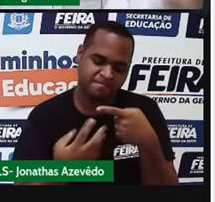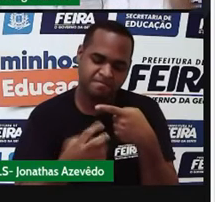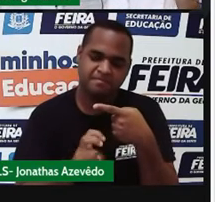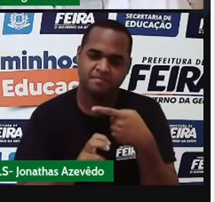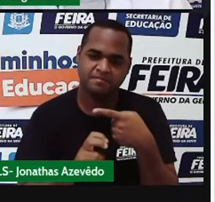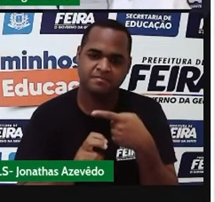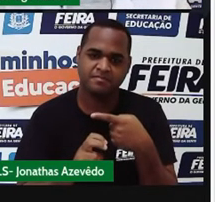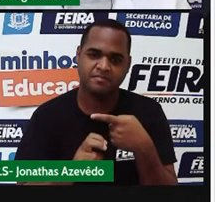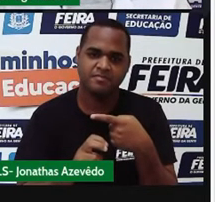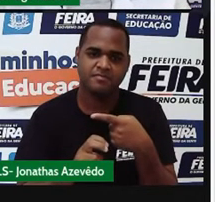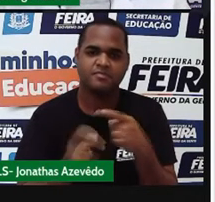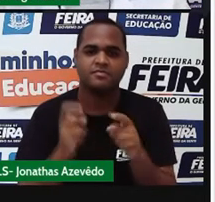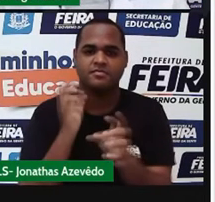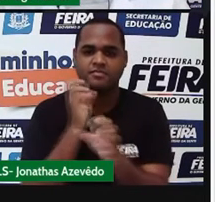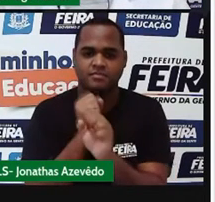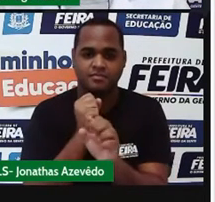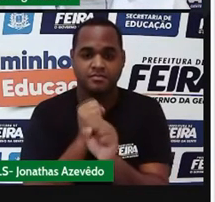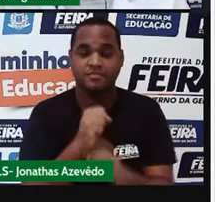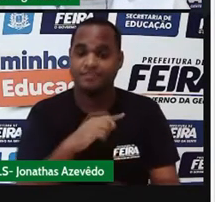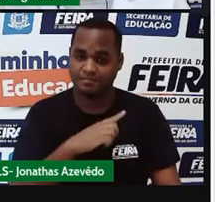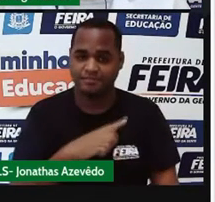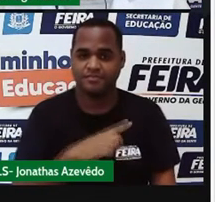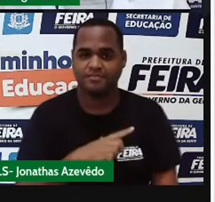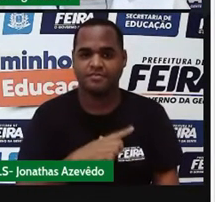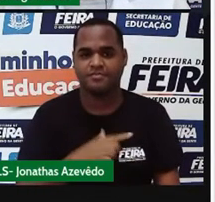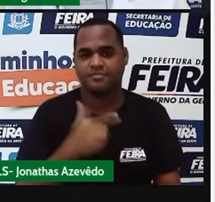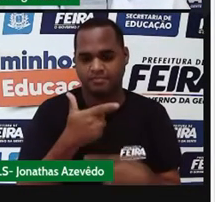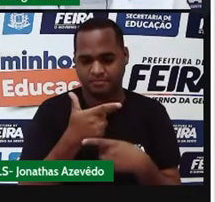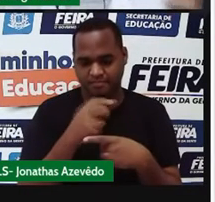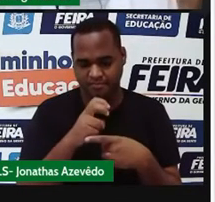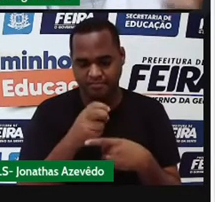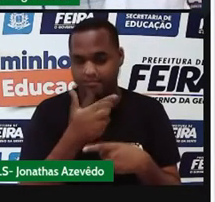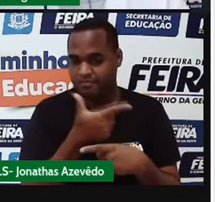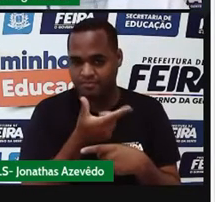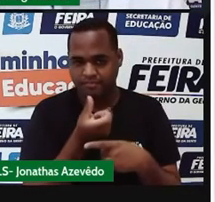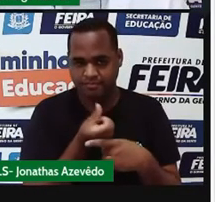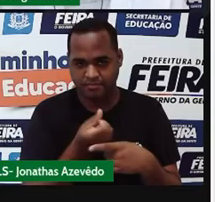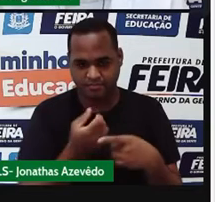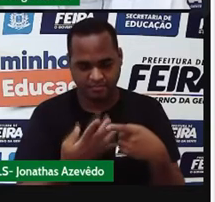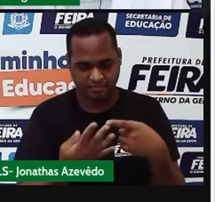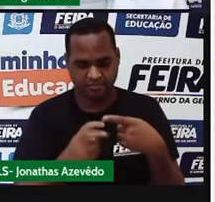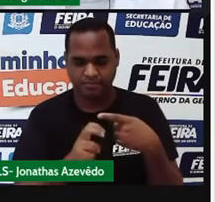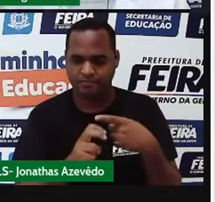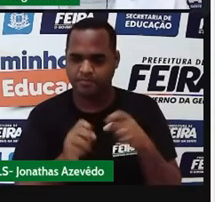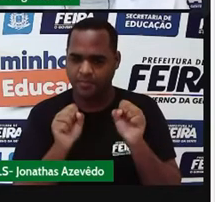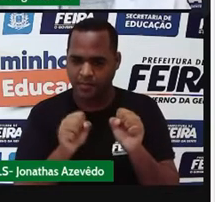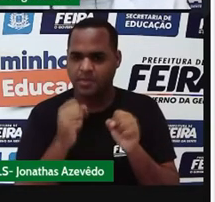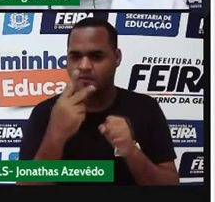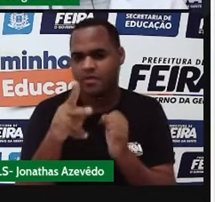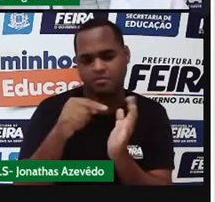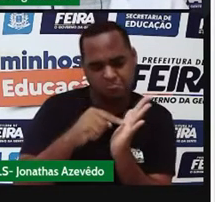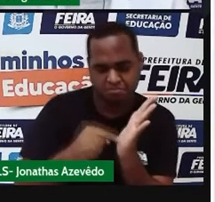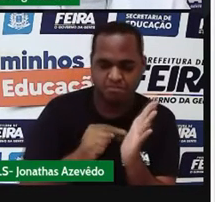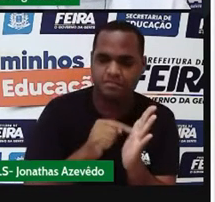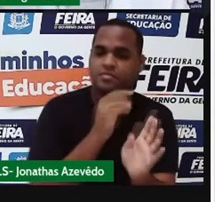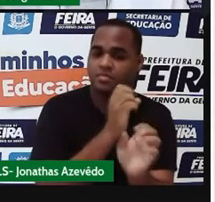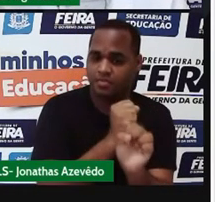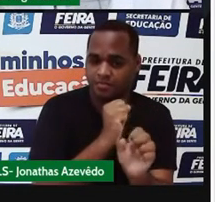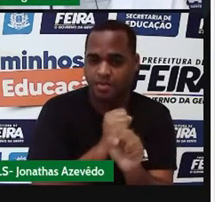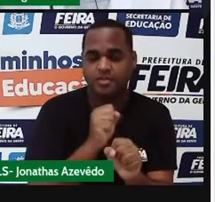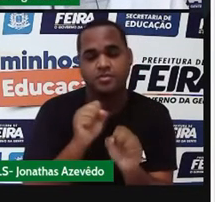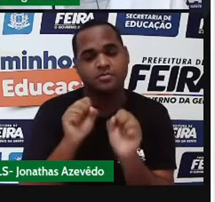dá esse número aqui olha só E você também pode fazer aí uma calculadora se você